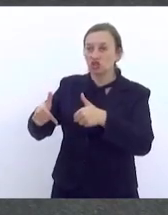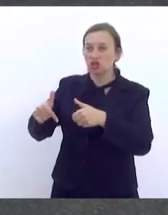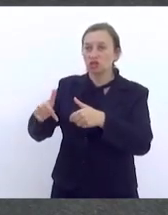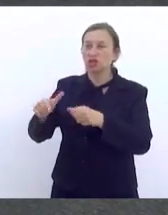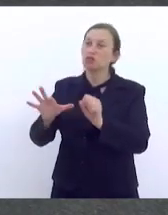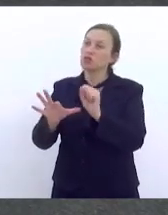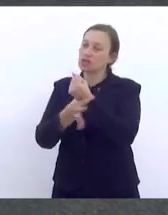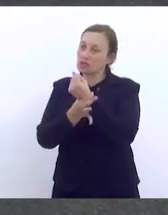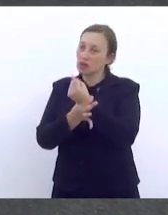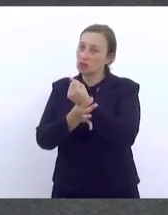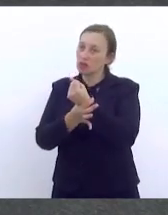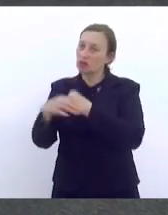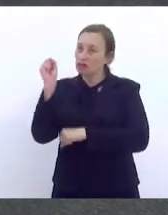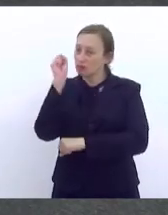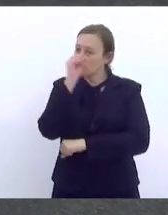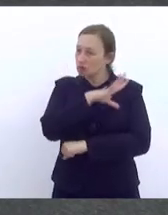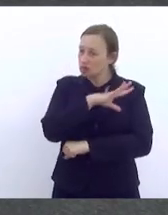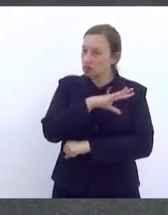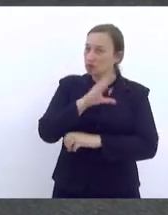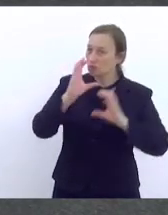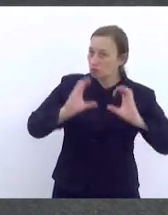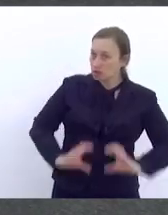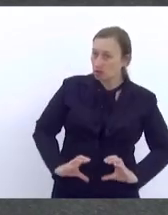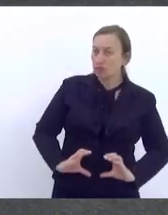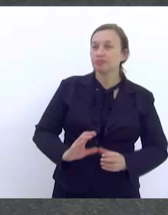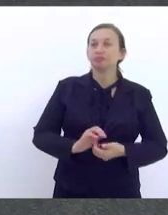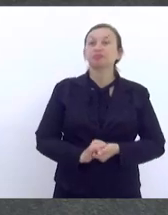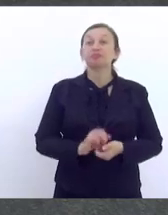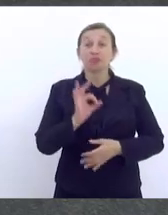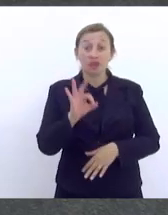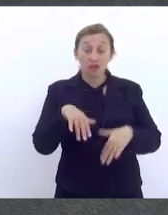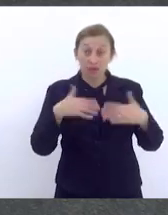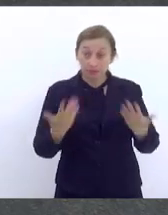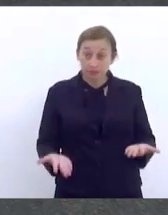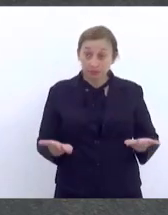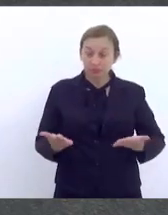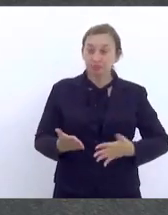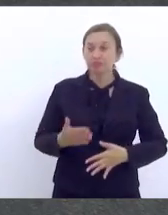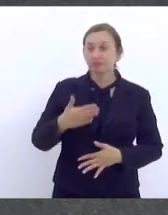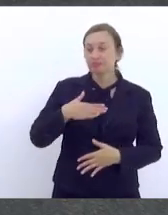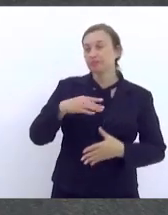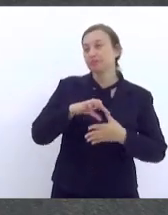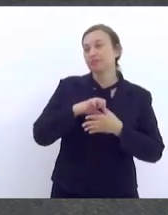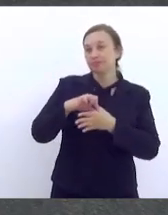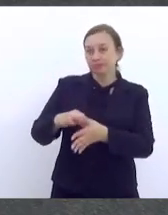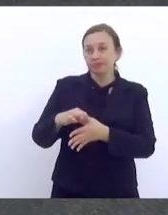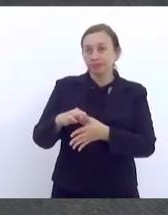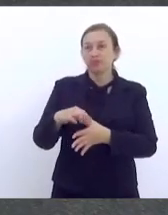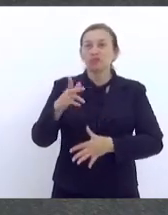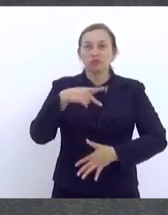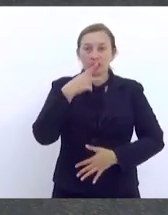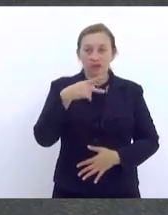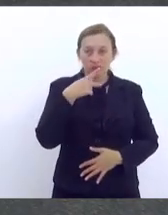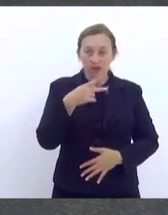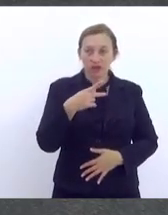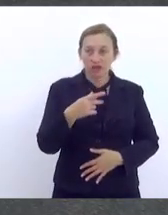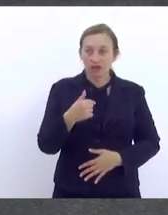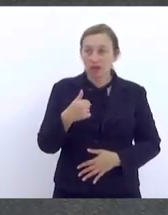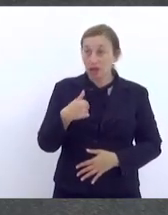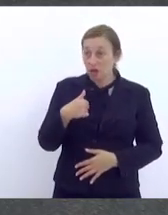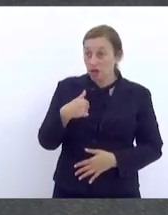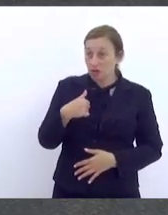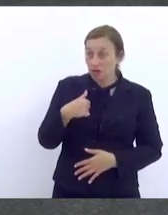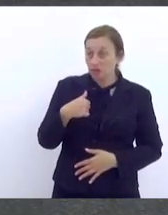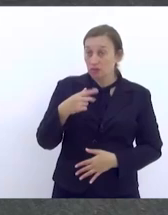e Nós também vamos repudiar então evidentemente que a minha líder ainda vai se pronunciar e eu não